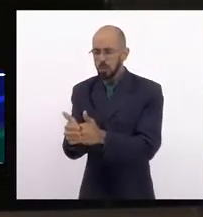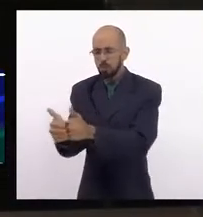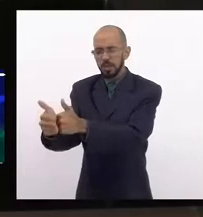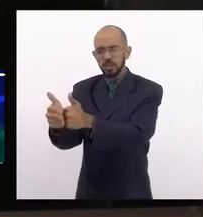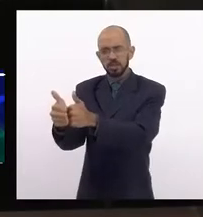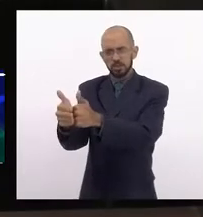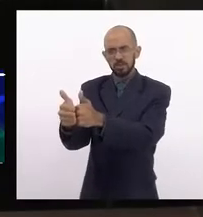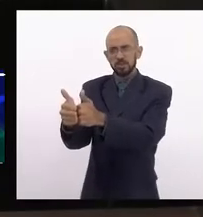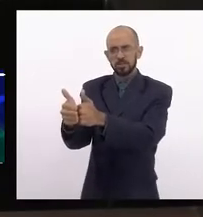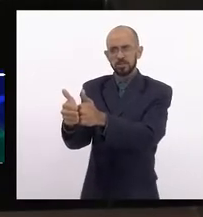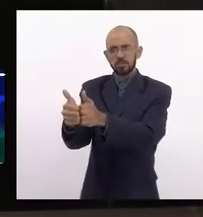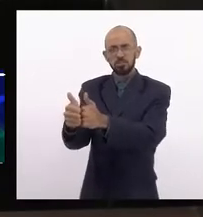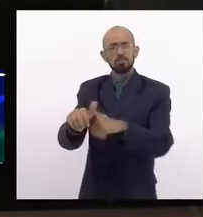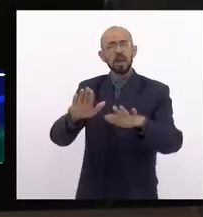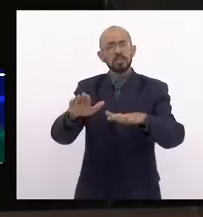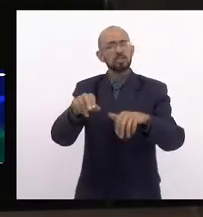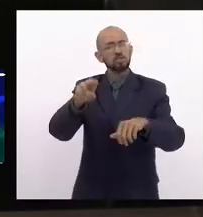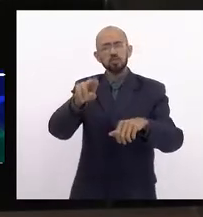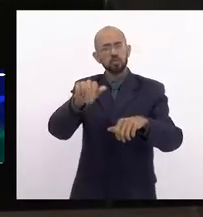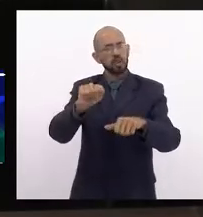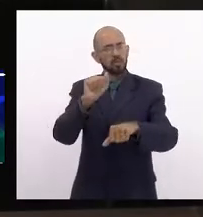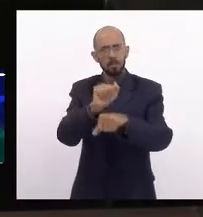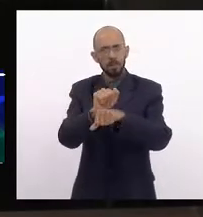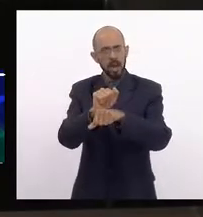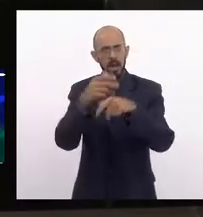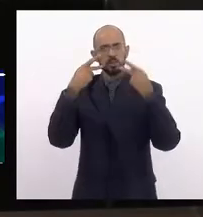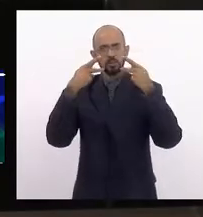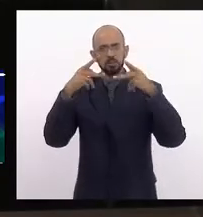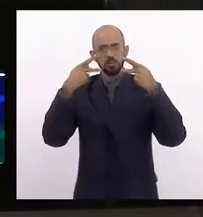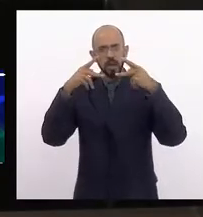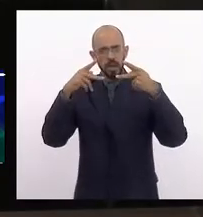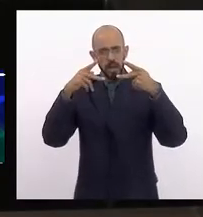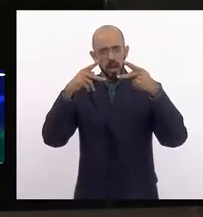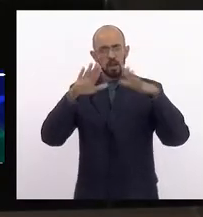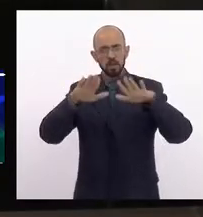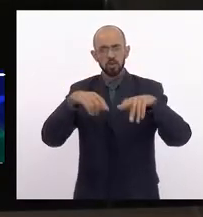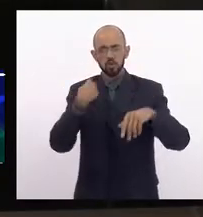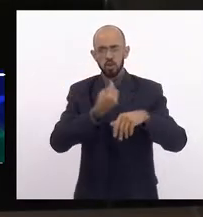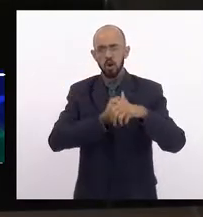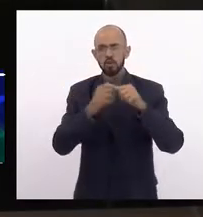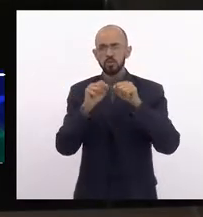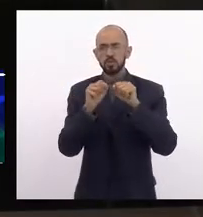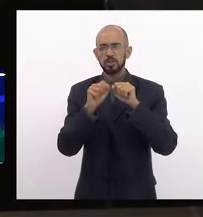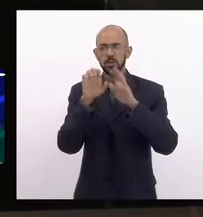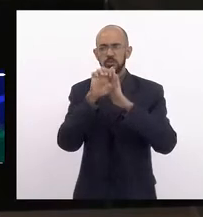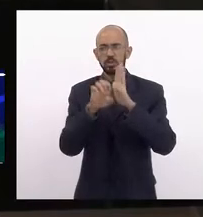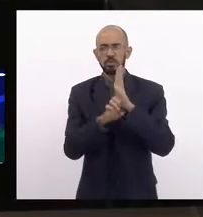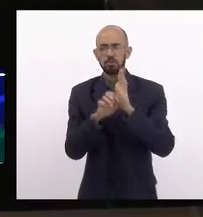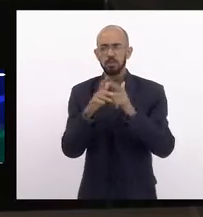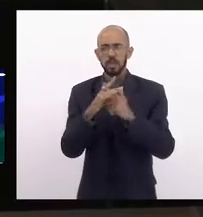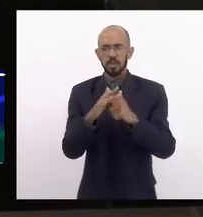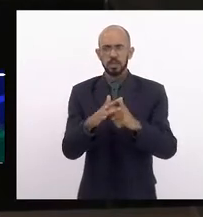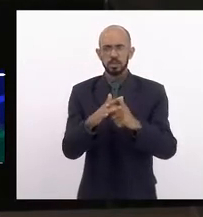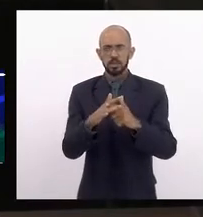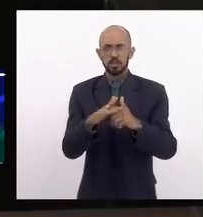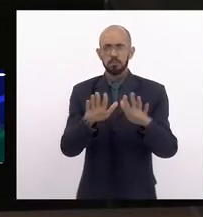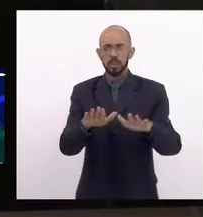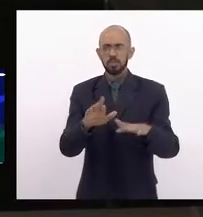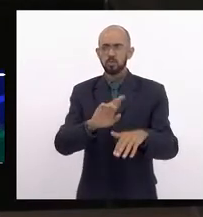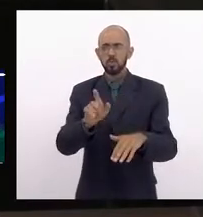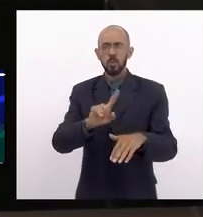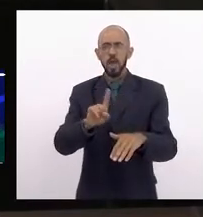coisa que a gente nunca vai deixar de fazer nós fizemos emendas e não é não é a nossa